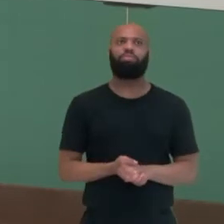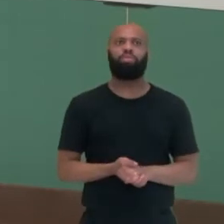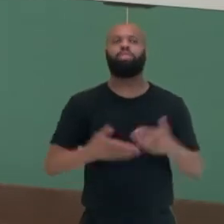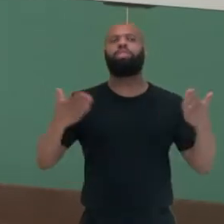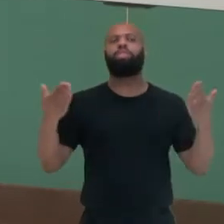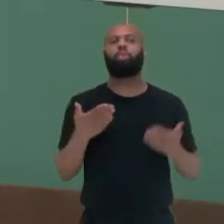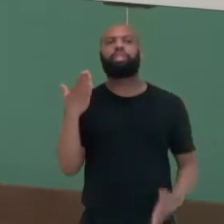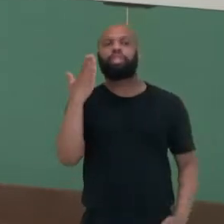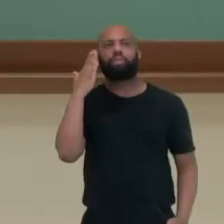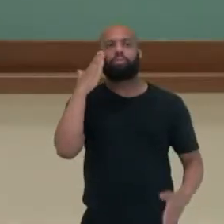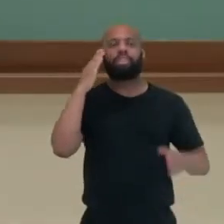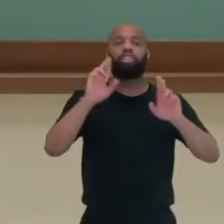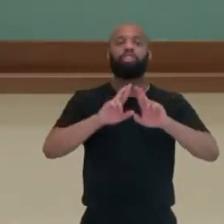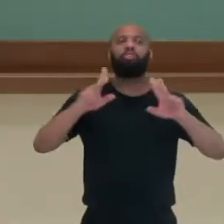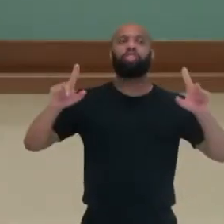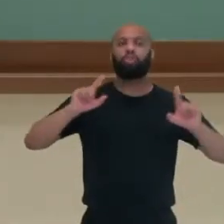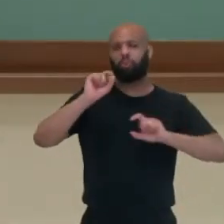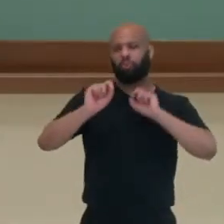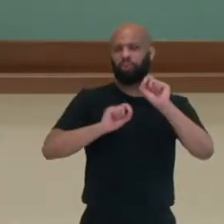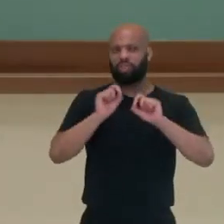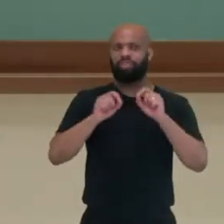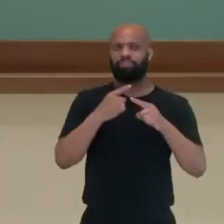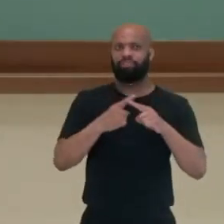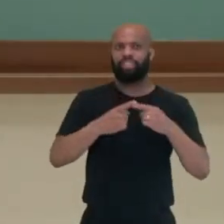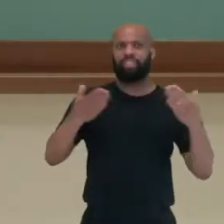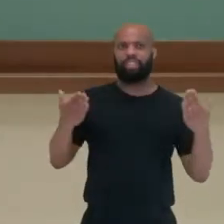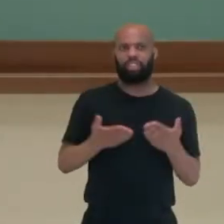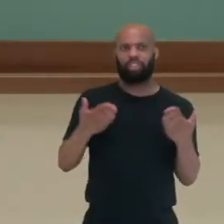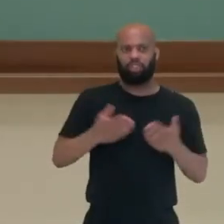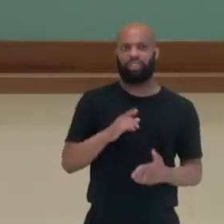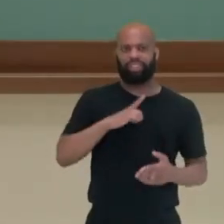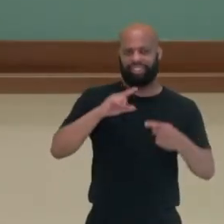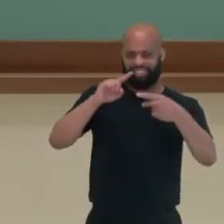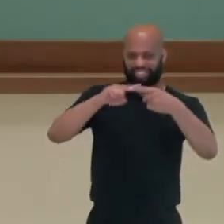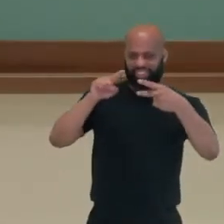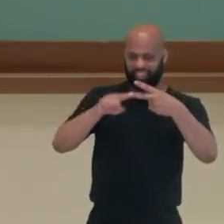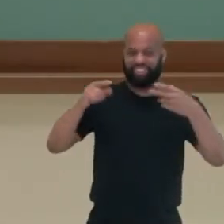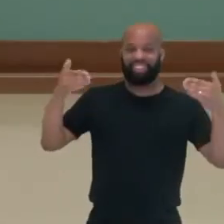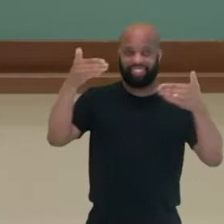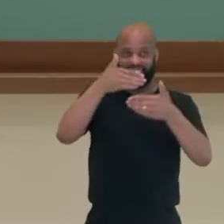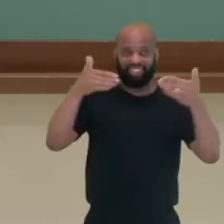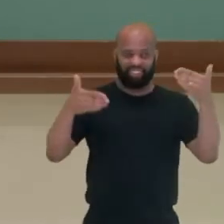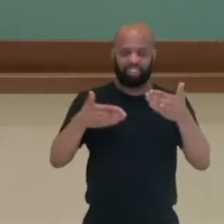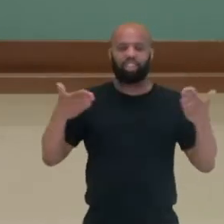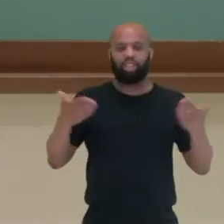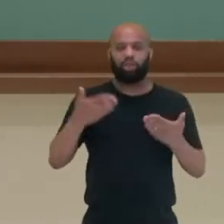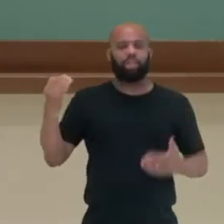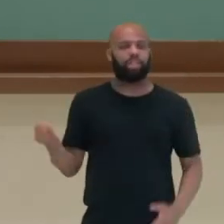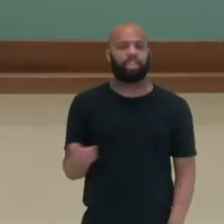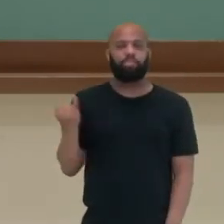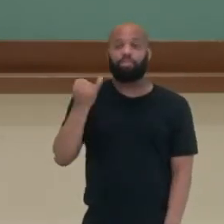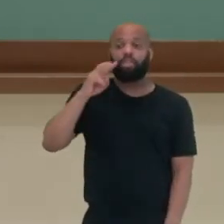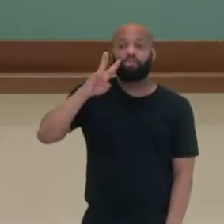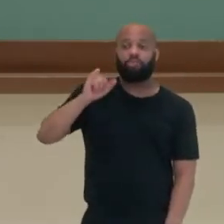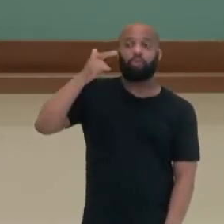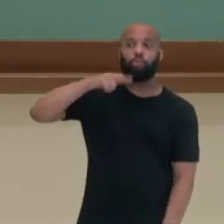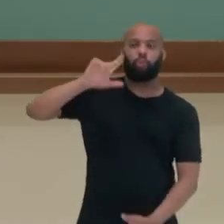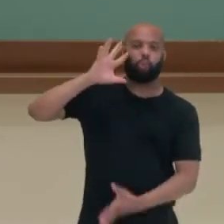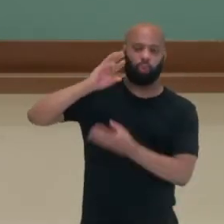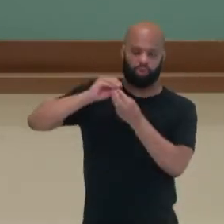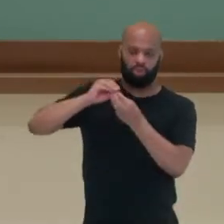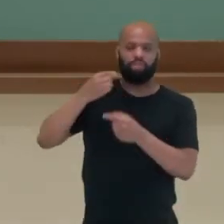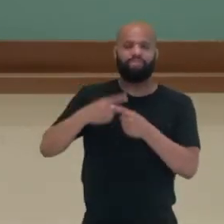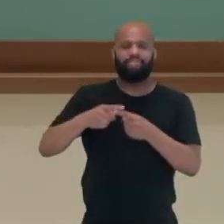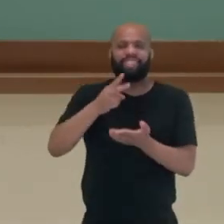Vamos diferenciar. Eu acho que esses dois próximos slides aqui são muito importantes para a gente entender. A gente escuta muito sobre